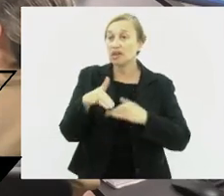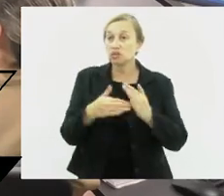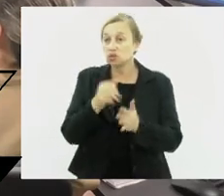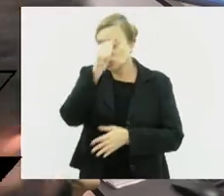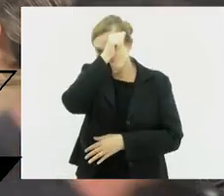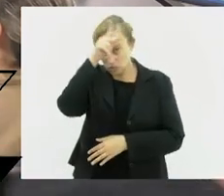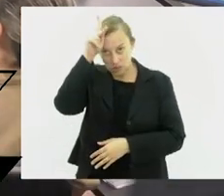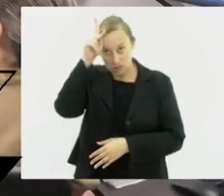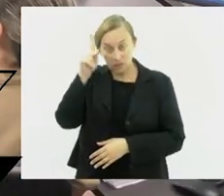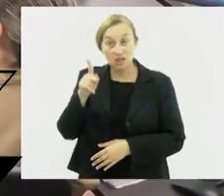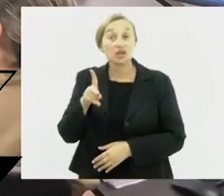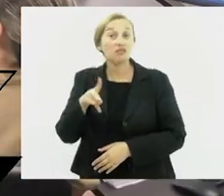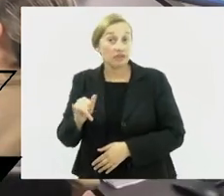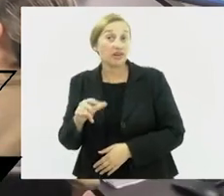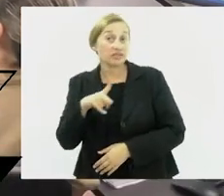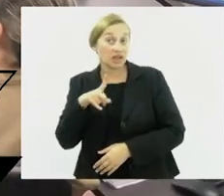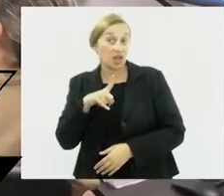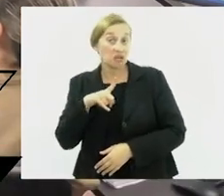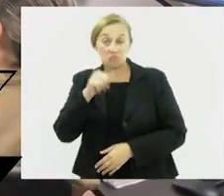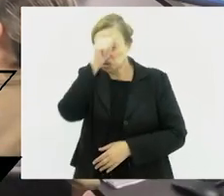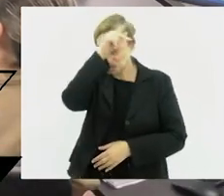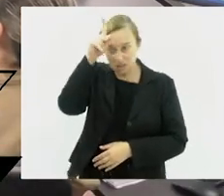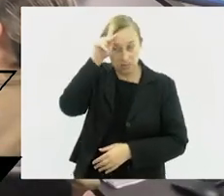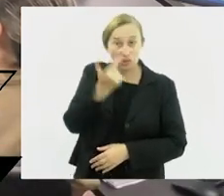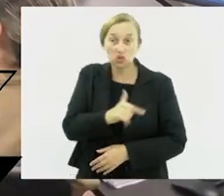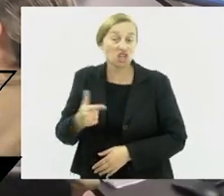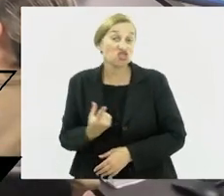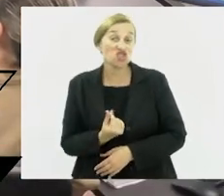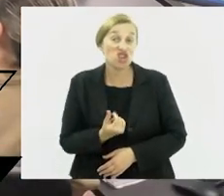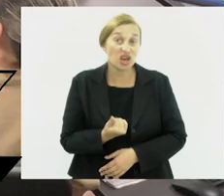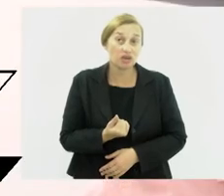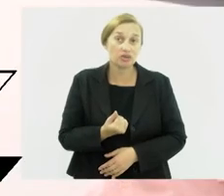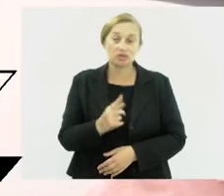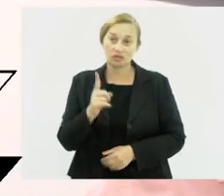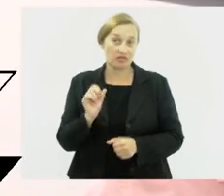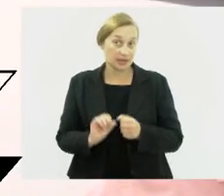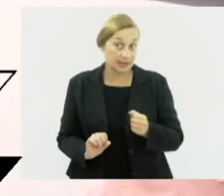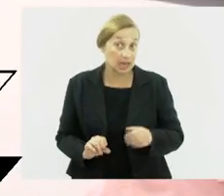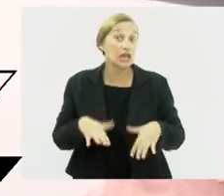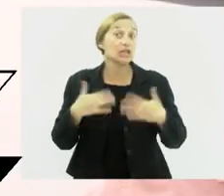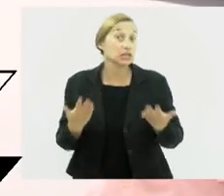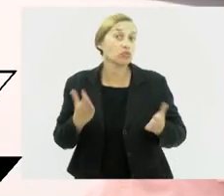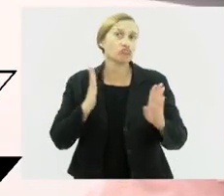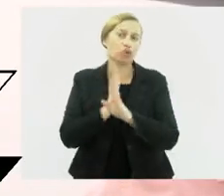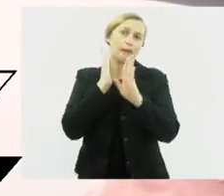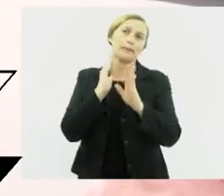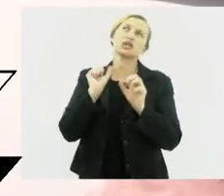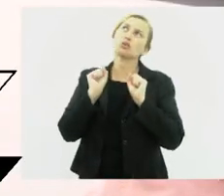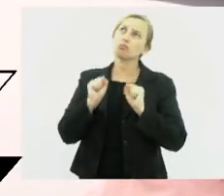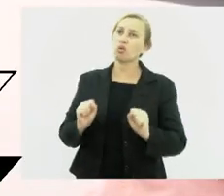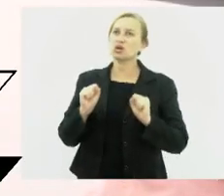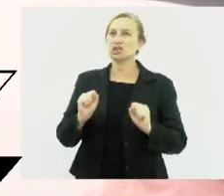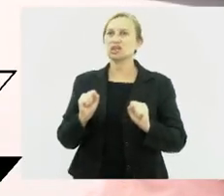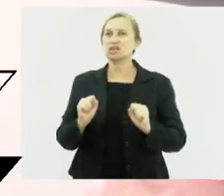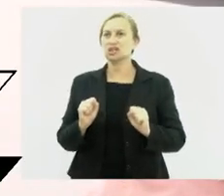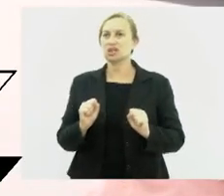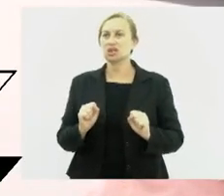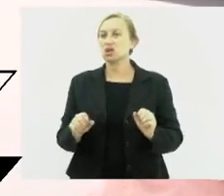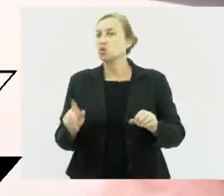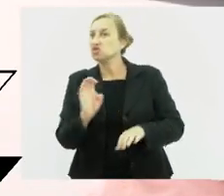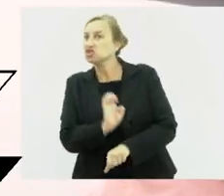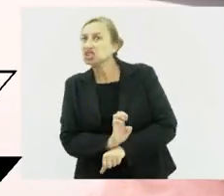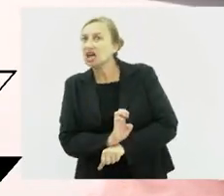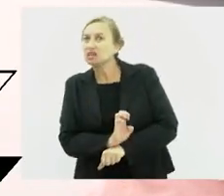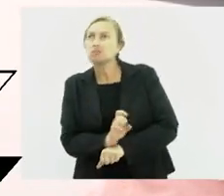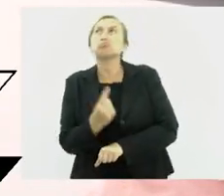municípios, e vai ter município que não tem dinheiro nem para nada, não vai fazer. Então, de repente, aí pode ser subsidiário do Estado?